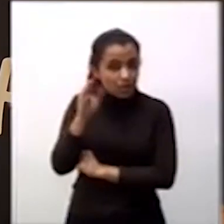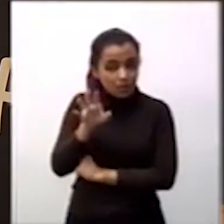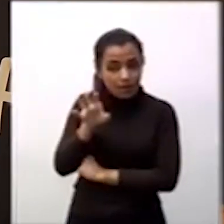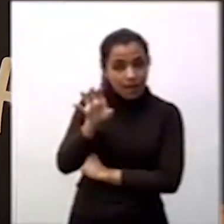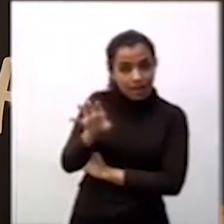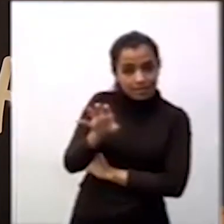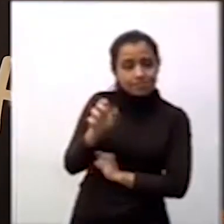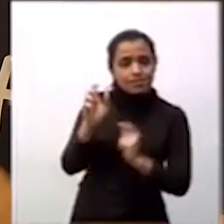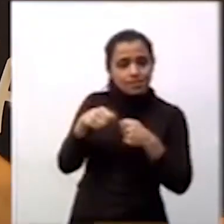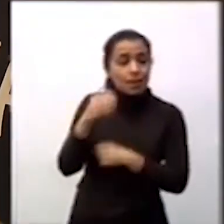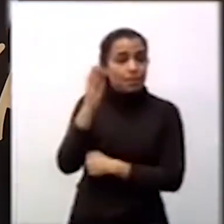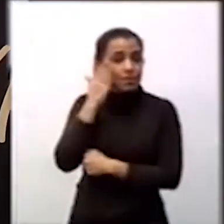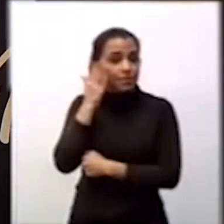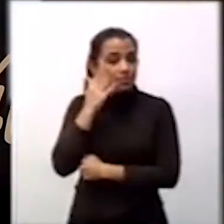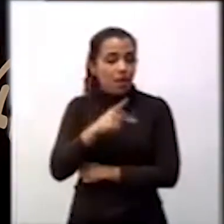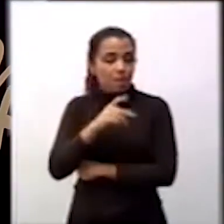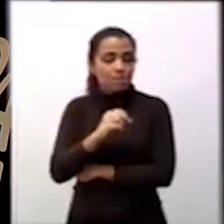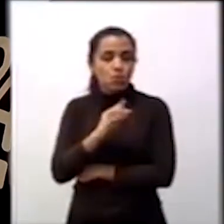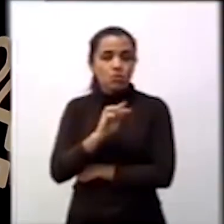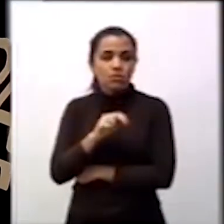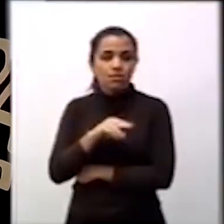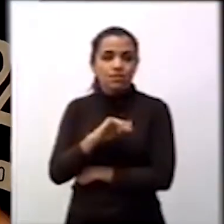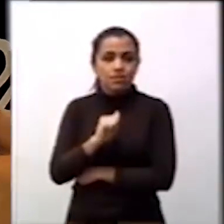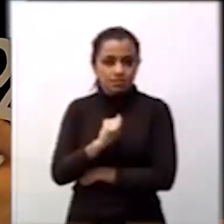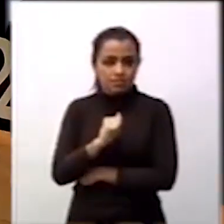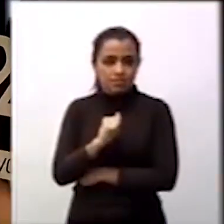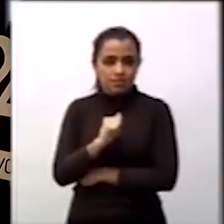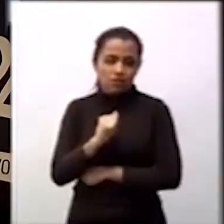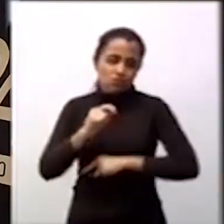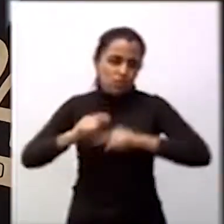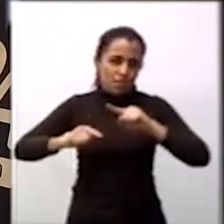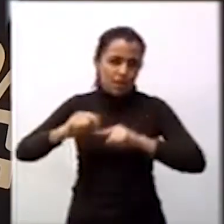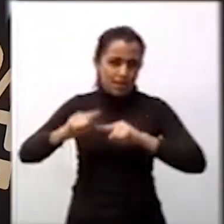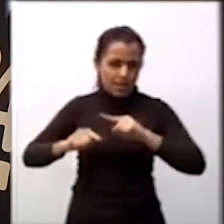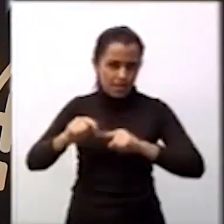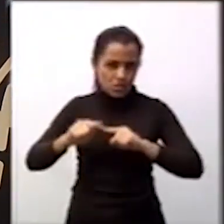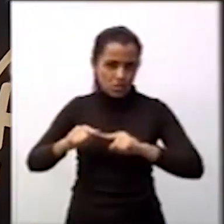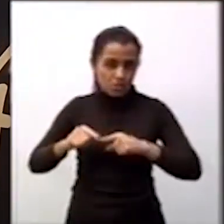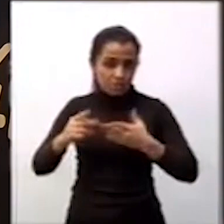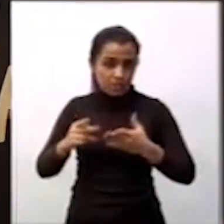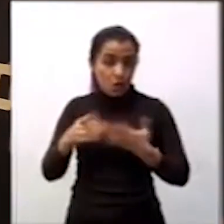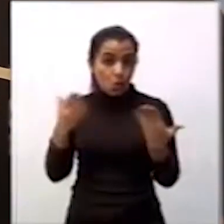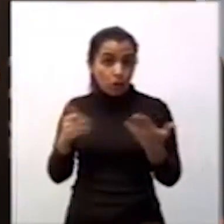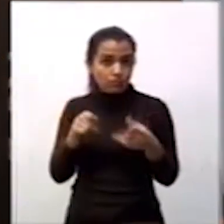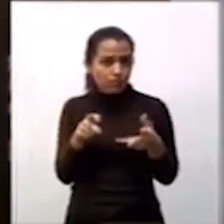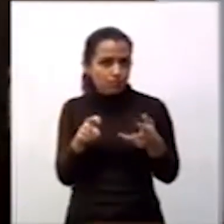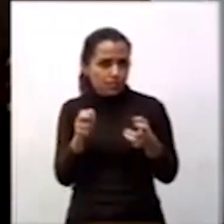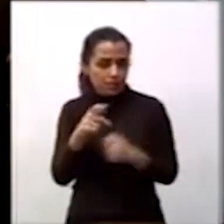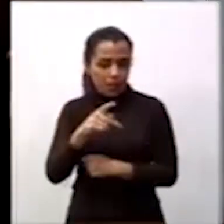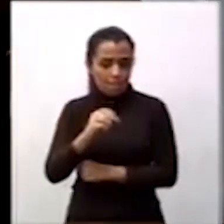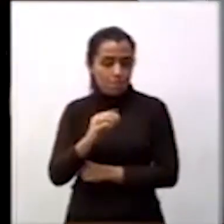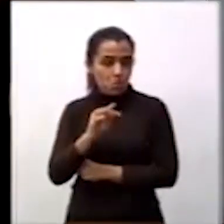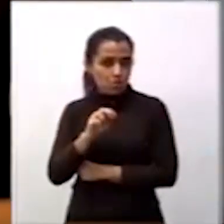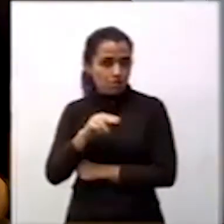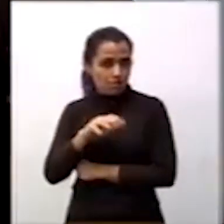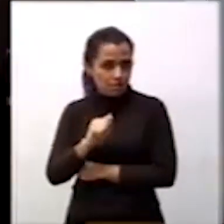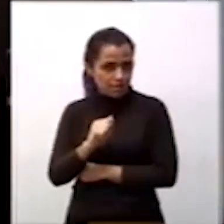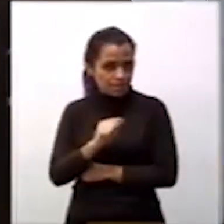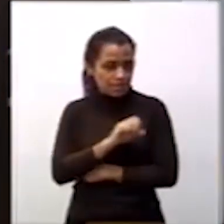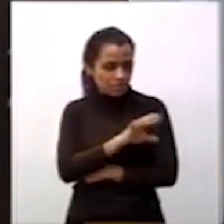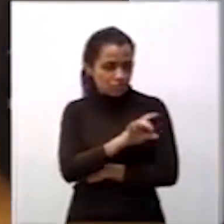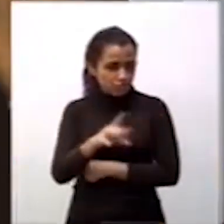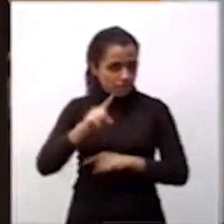potência de um aparelho. No caso específico então da potência elétrica dos aparelhos, isso tem a ver com a corrente elétrica para